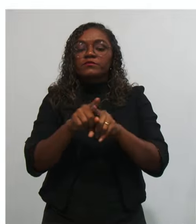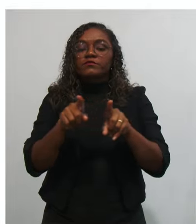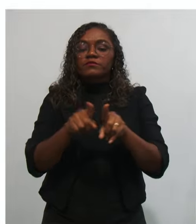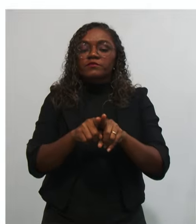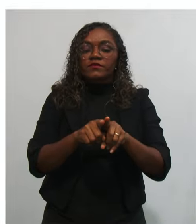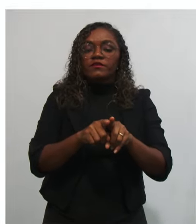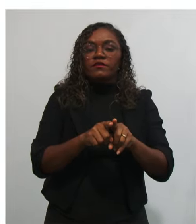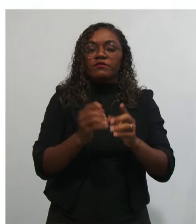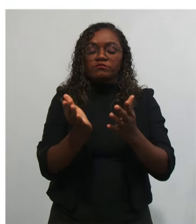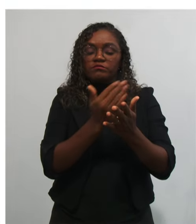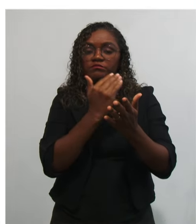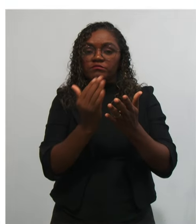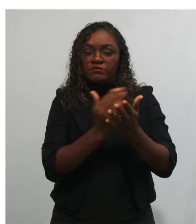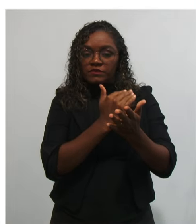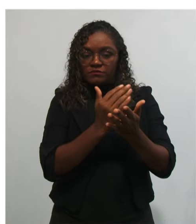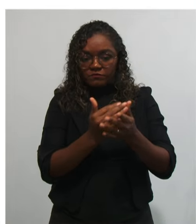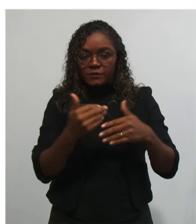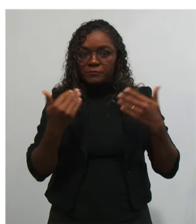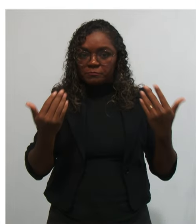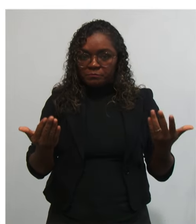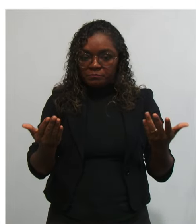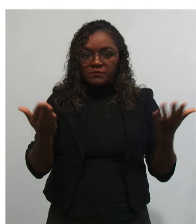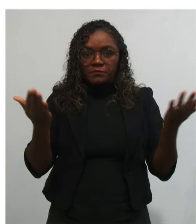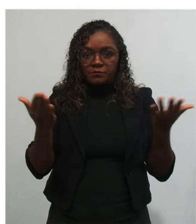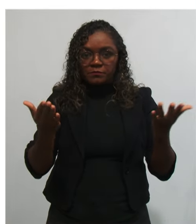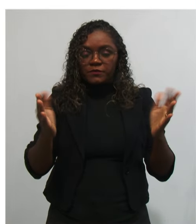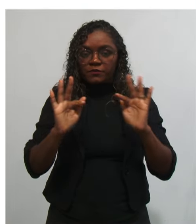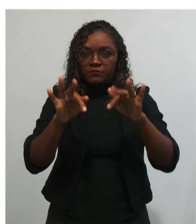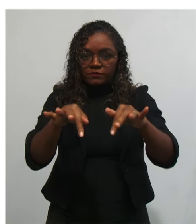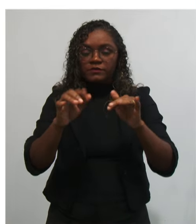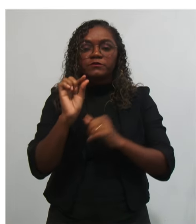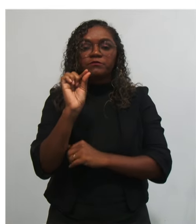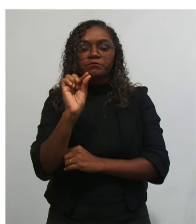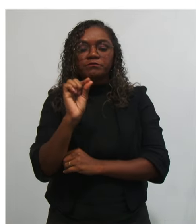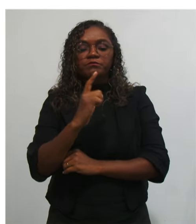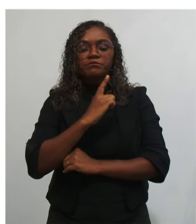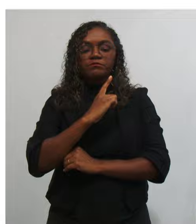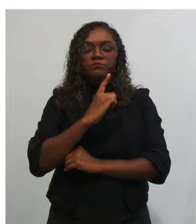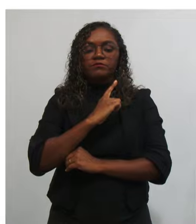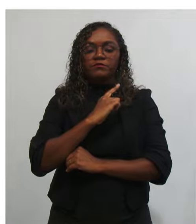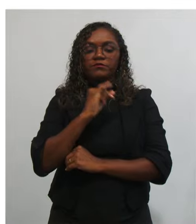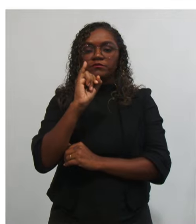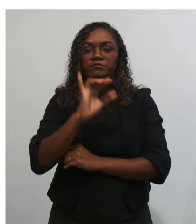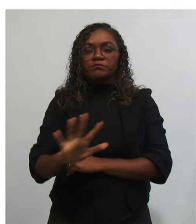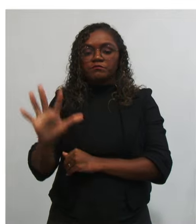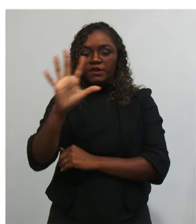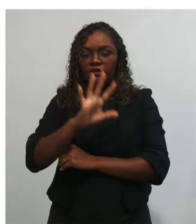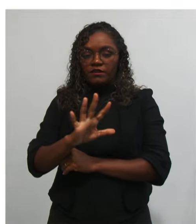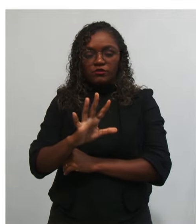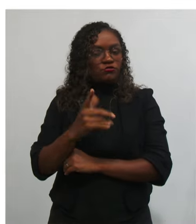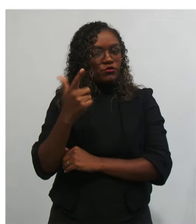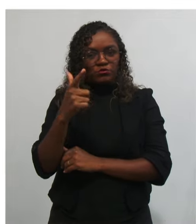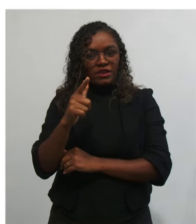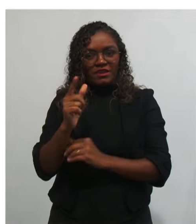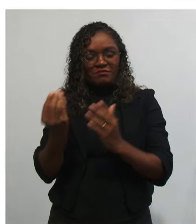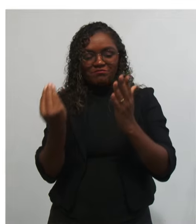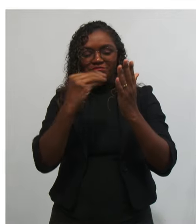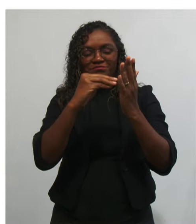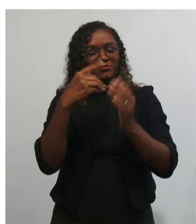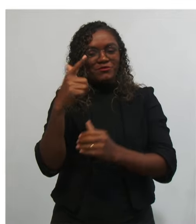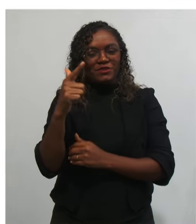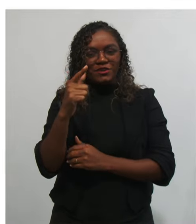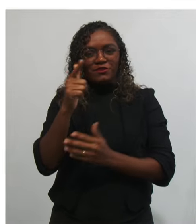seis e sete do livro E aí para finalizar eu trouxe aqui uma imagem que não está no livro vocês